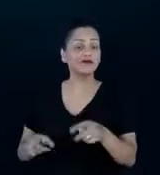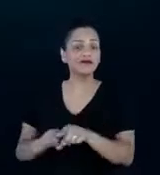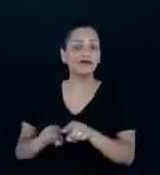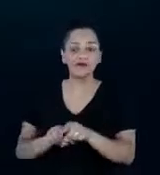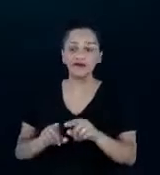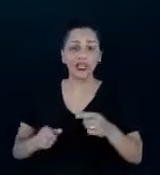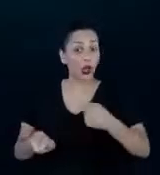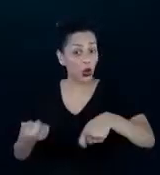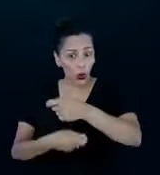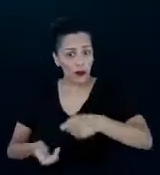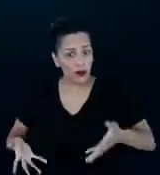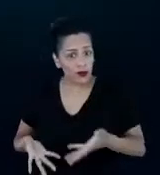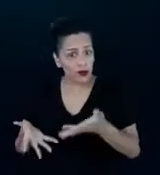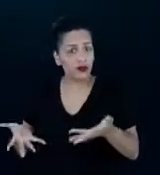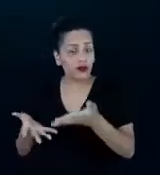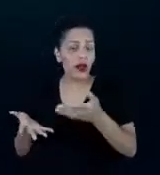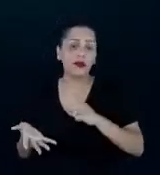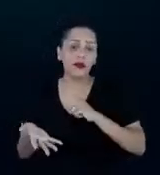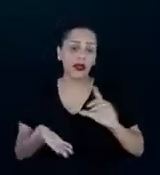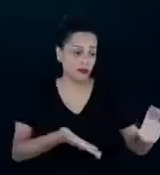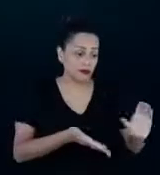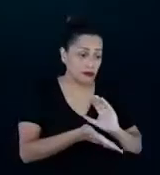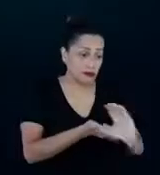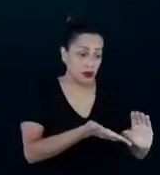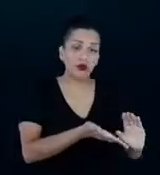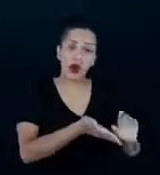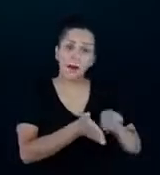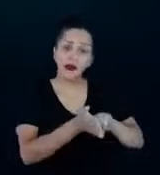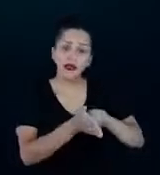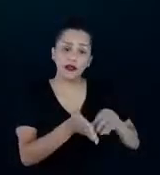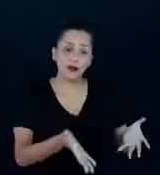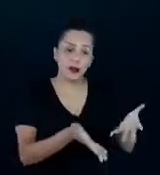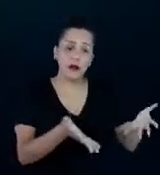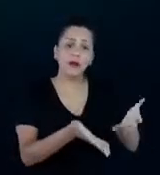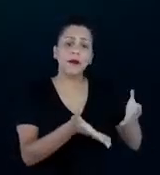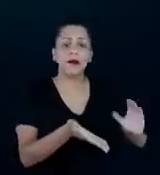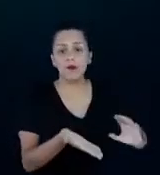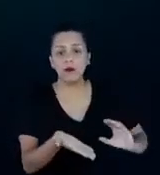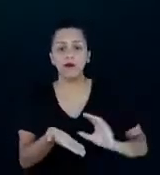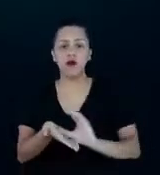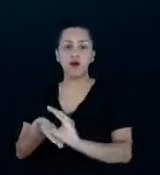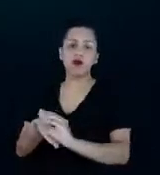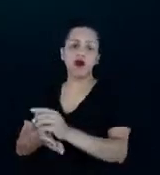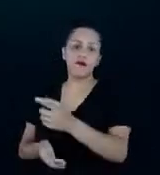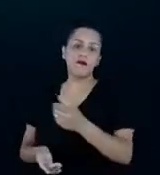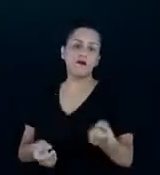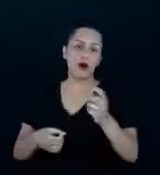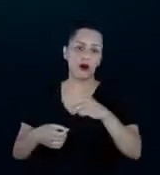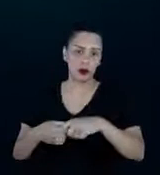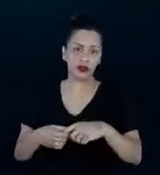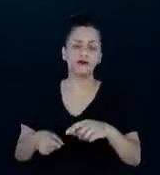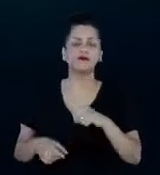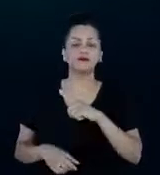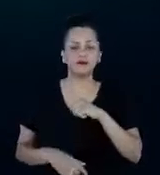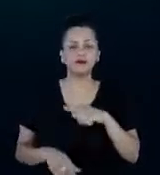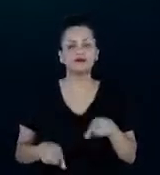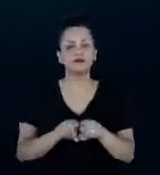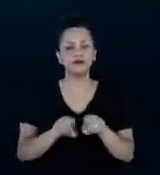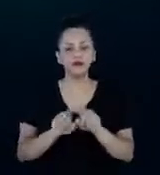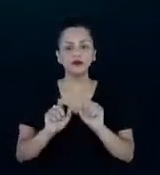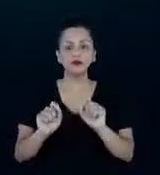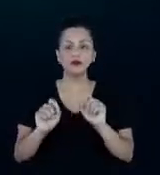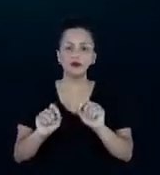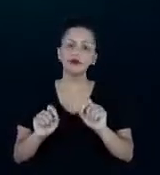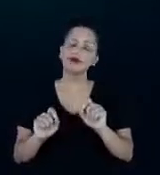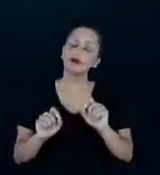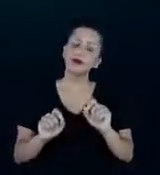dos serviços que são colocados, notadamente no setor elétrico. Aliás, nós temos um setor elétrico extremamente complexo, de tamanho